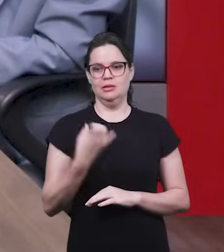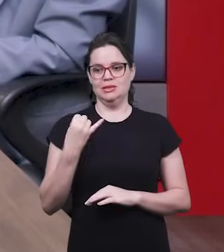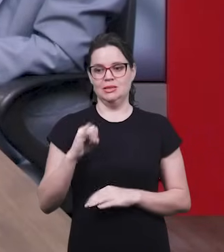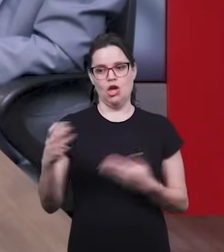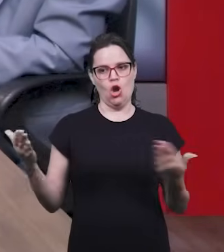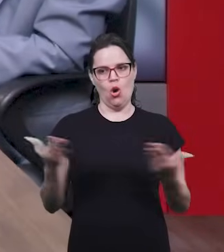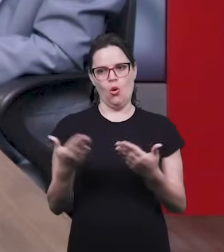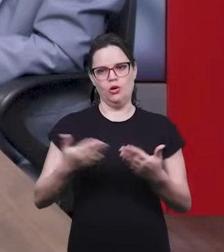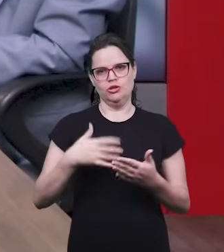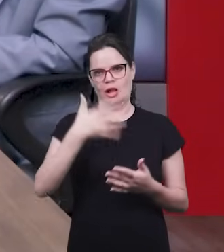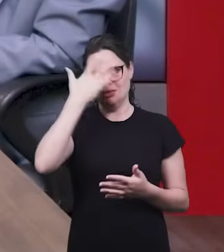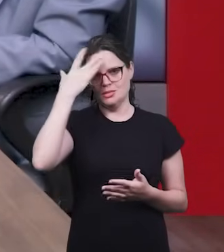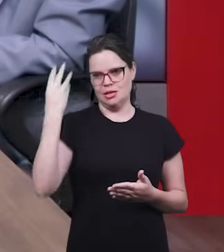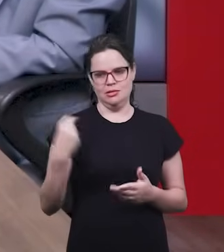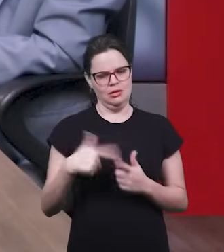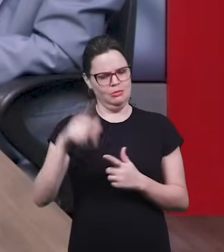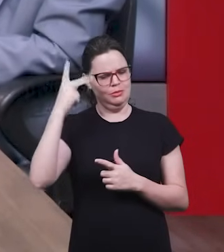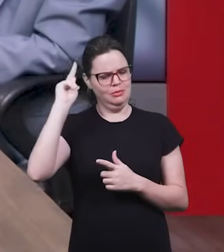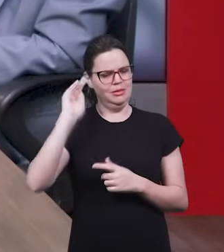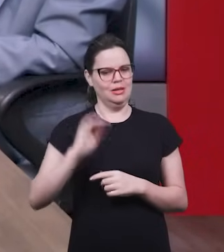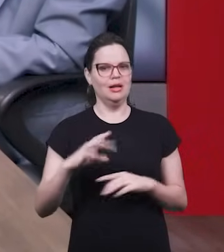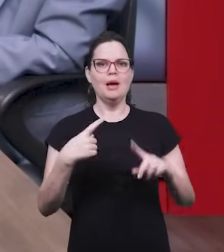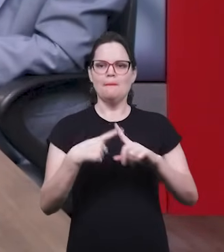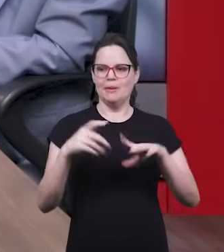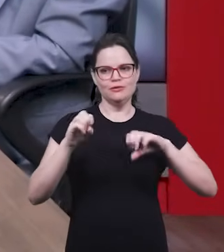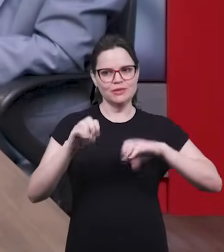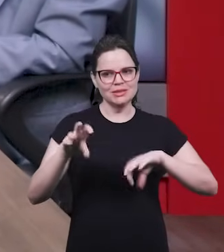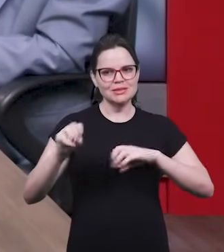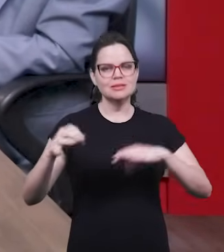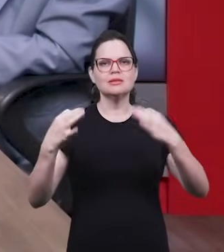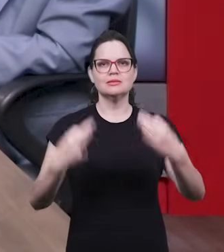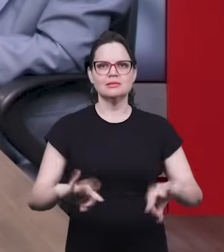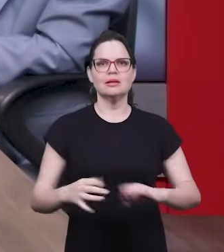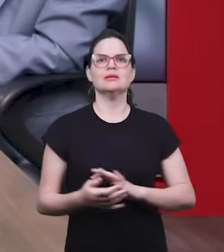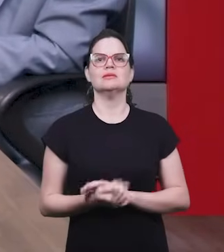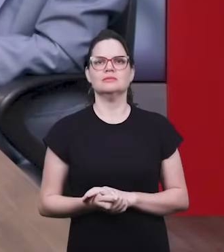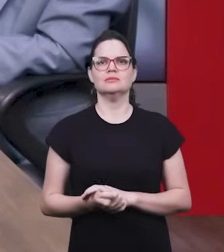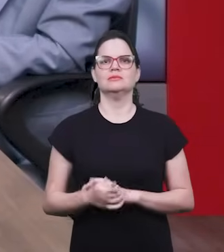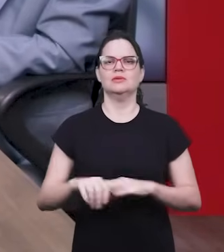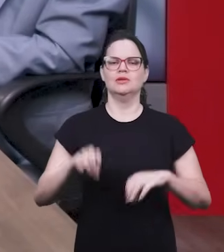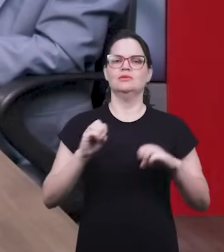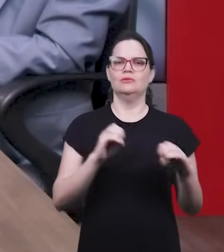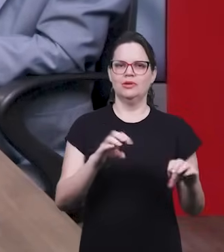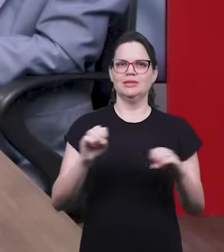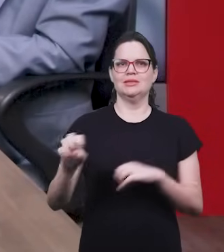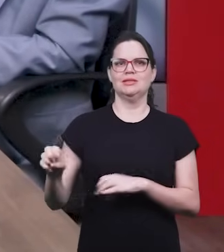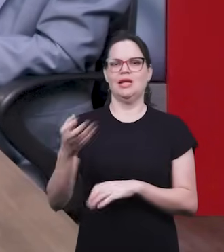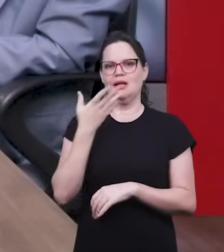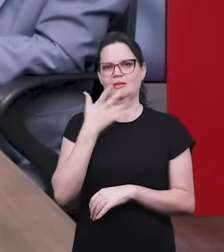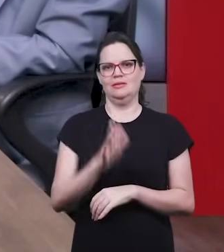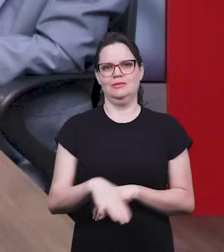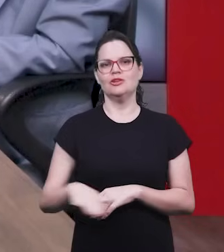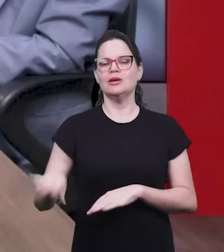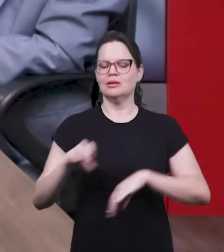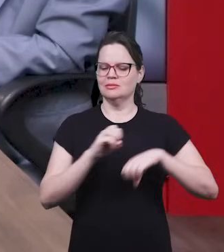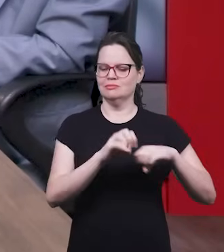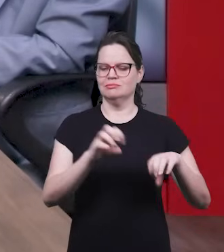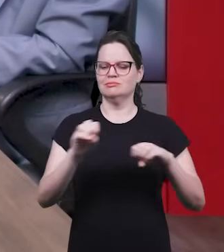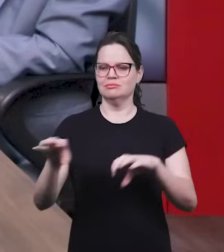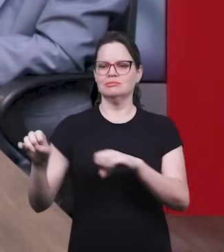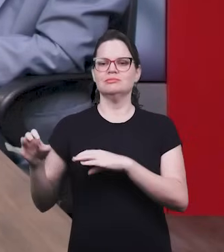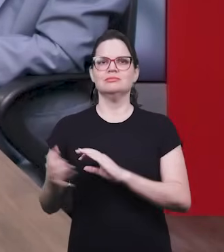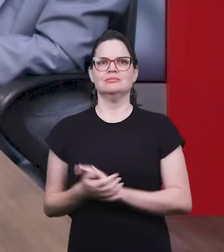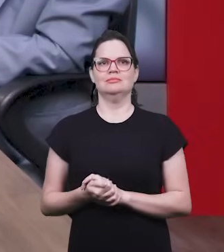desaprendeu, é outro problema. Não. Mas foi ensinado, né, pastor? Foi ensinado. desde lá. Menina. E agora